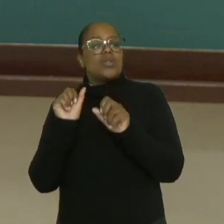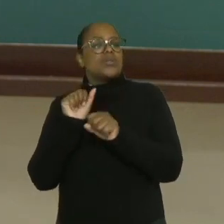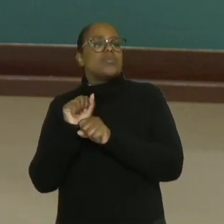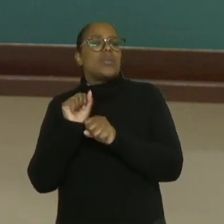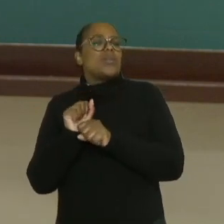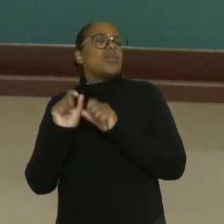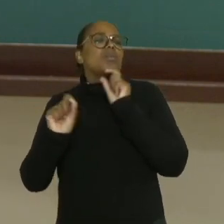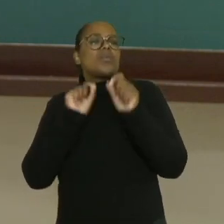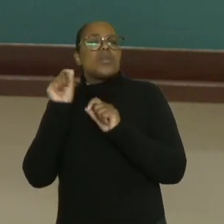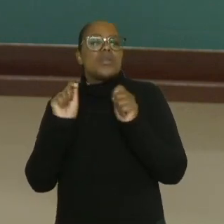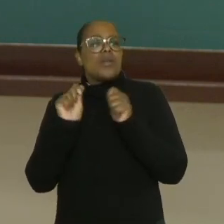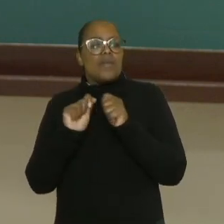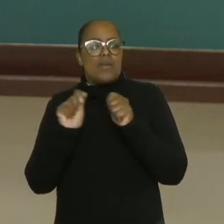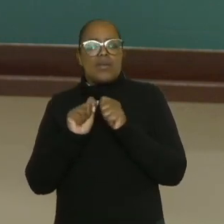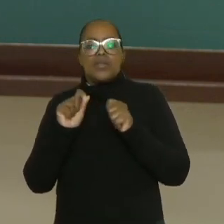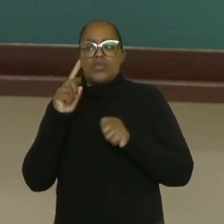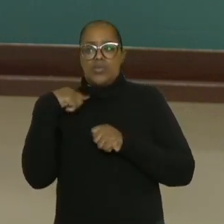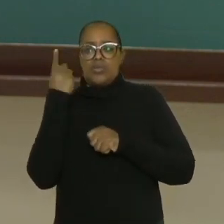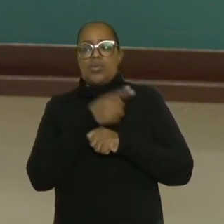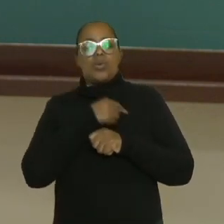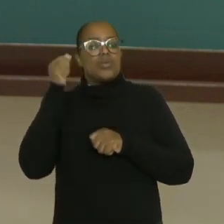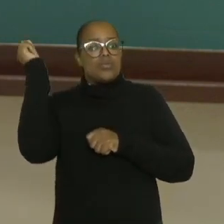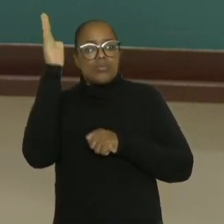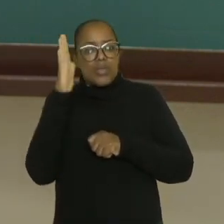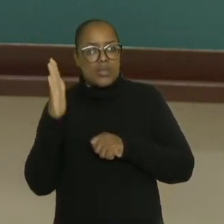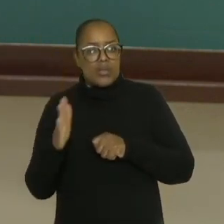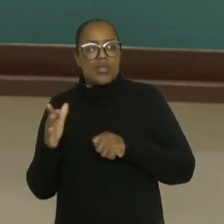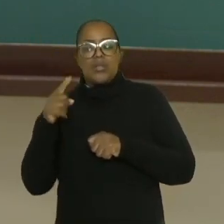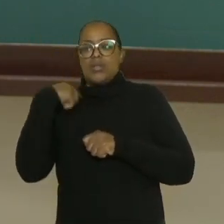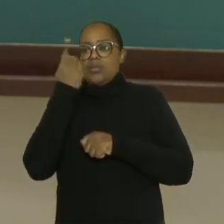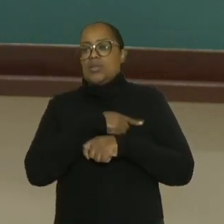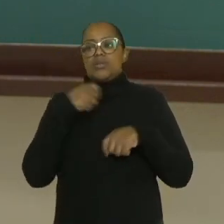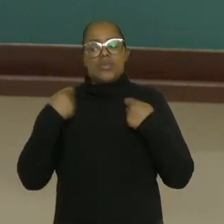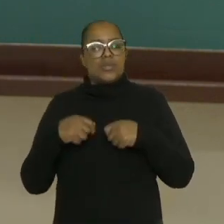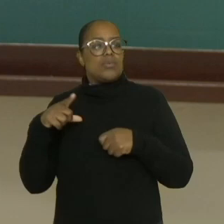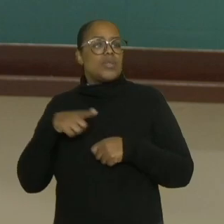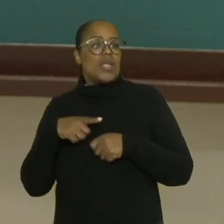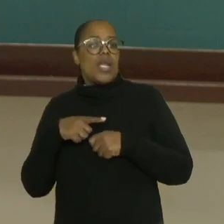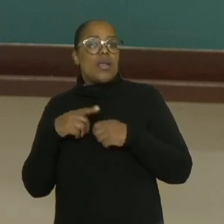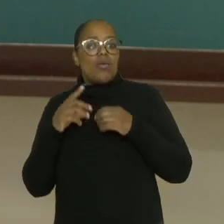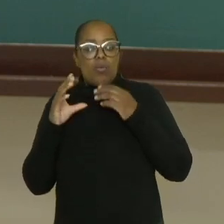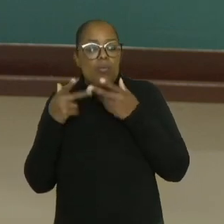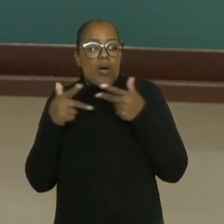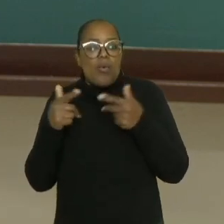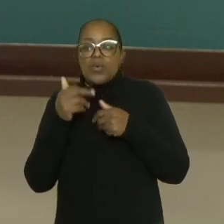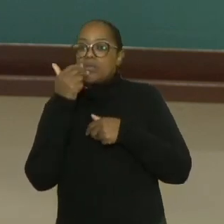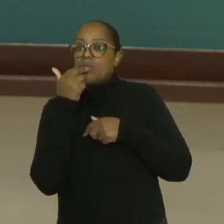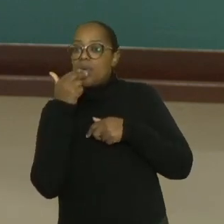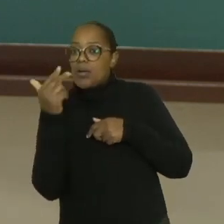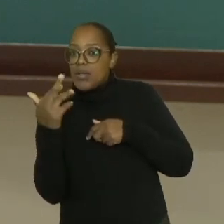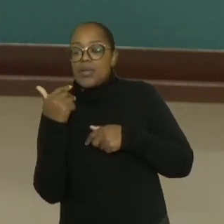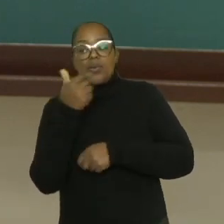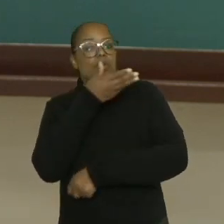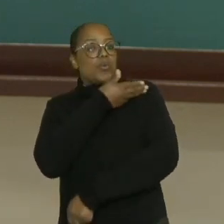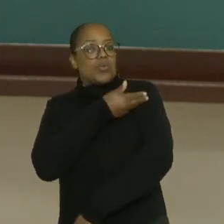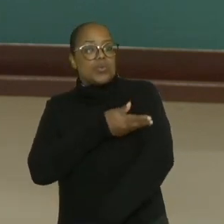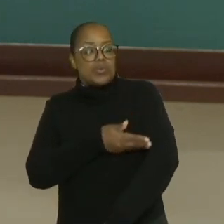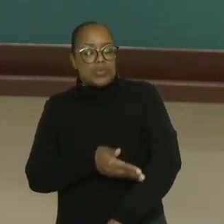que faz de nós cidadãos brasileiros? Temos que ter em comum ali, minimamente, algumas alguma língua, algum